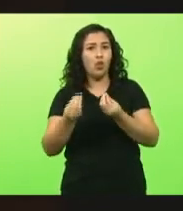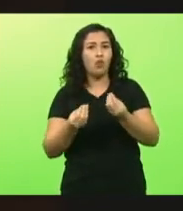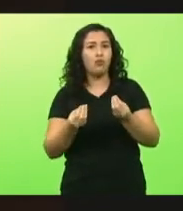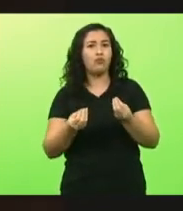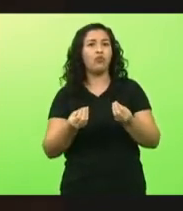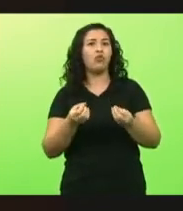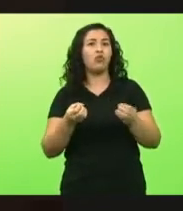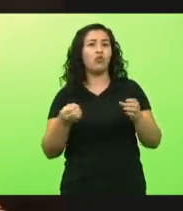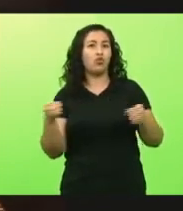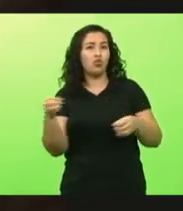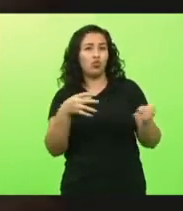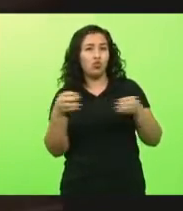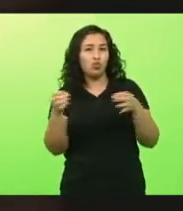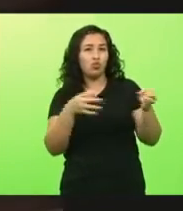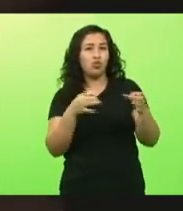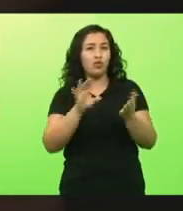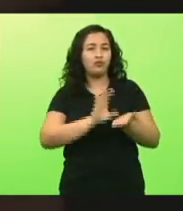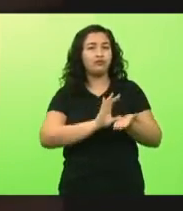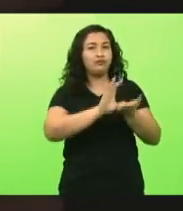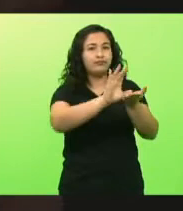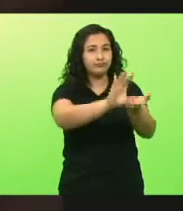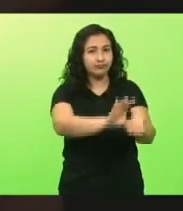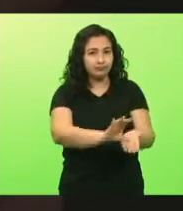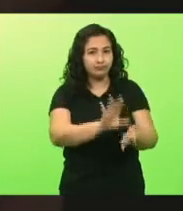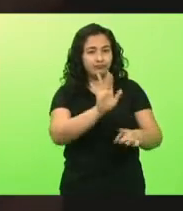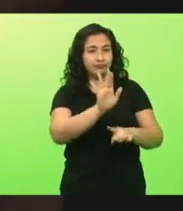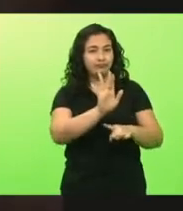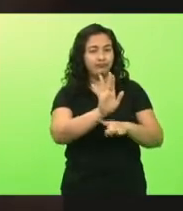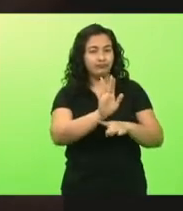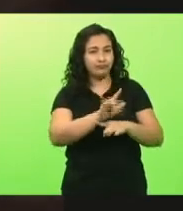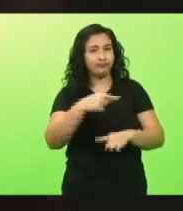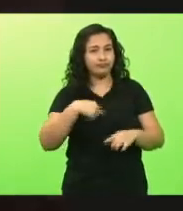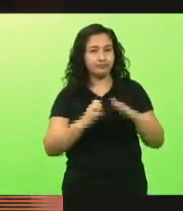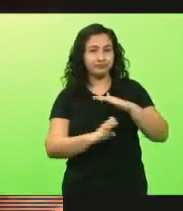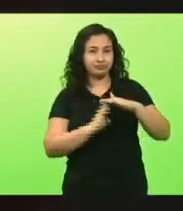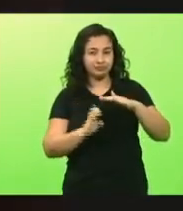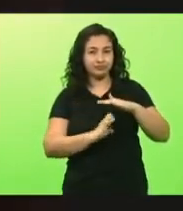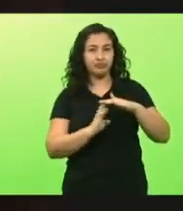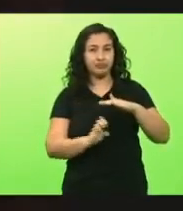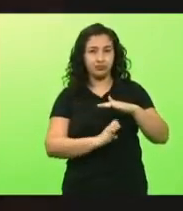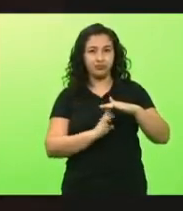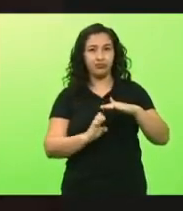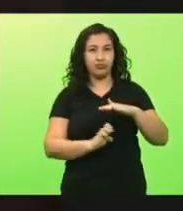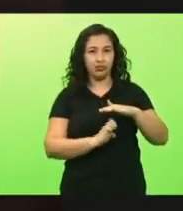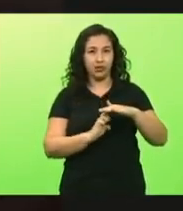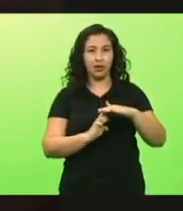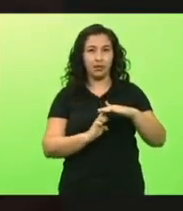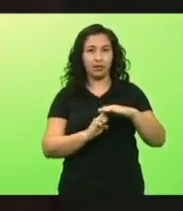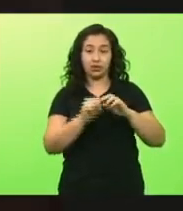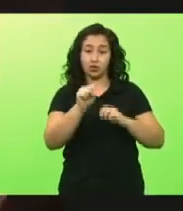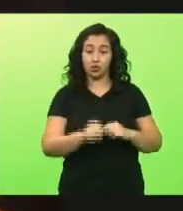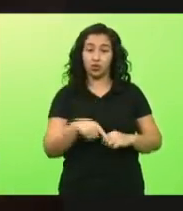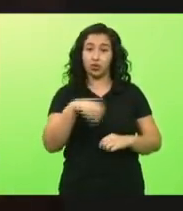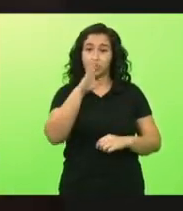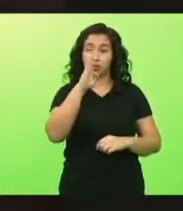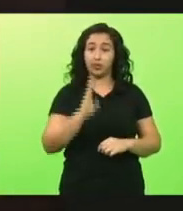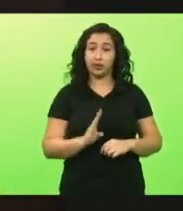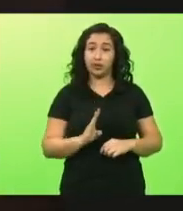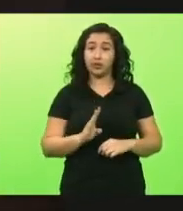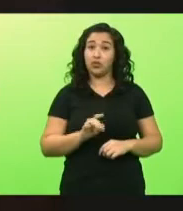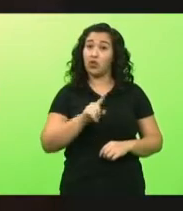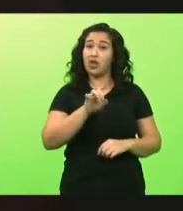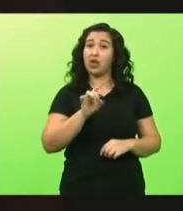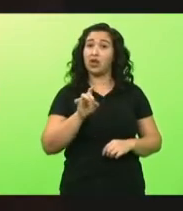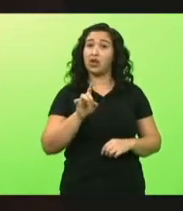novo investimento que iria ser feito pelo Mercado Livre na região sul de Santa Catarina, no sul do Brasil. Ele não só teve